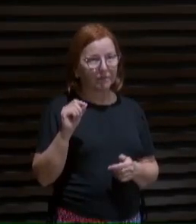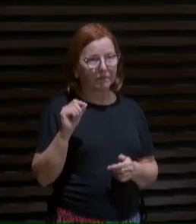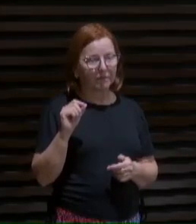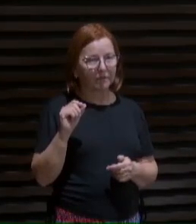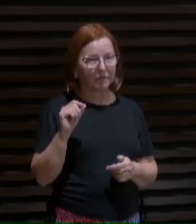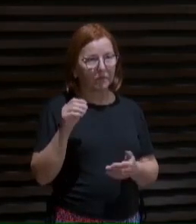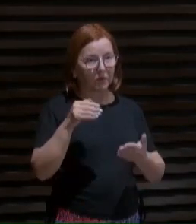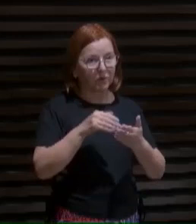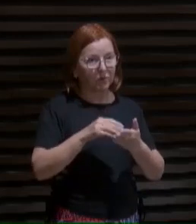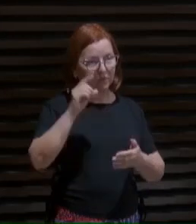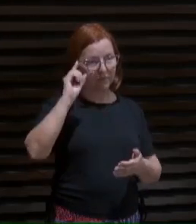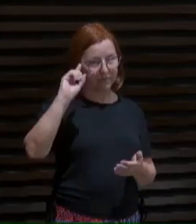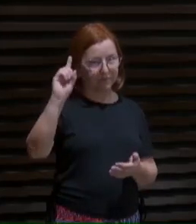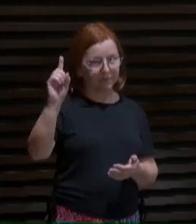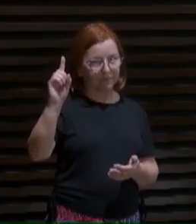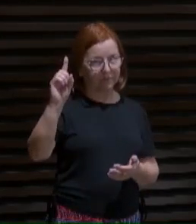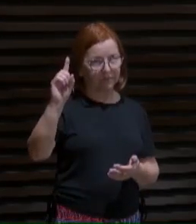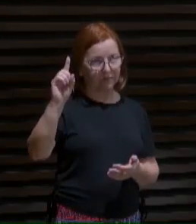Que nos últimos dias,